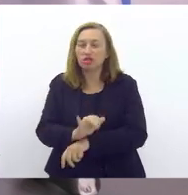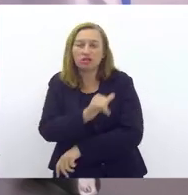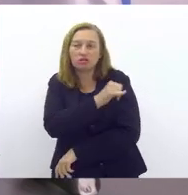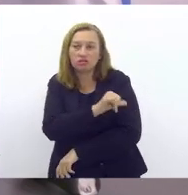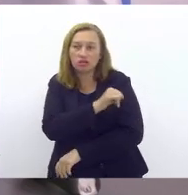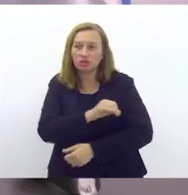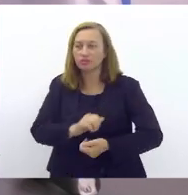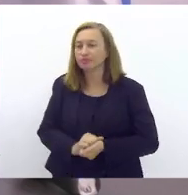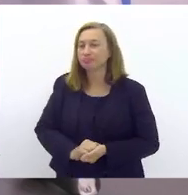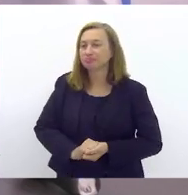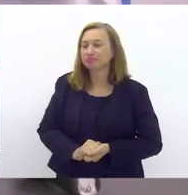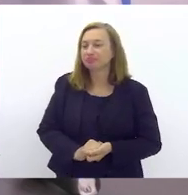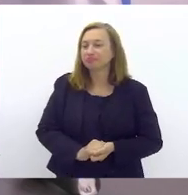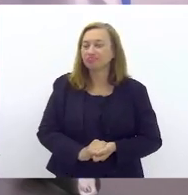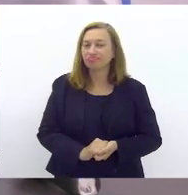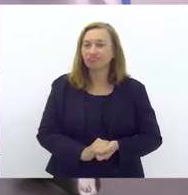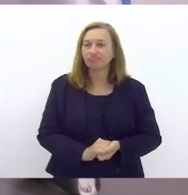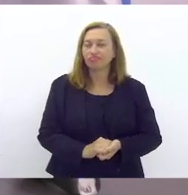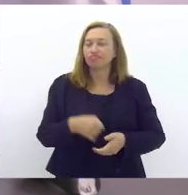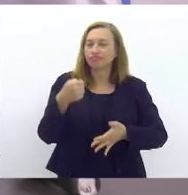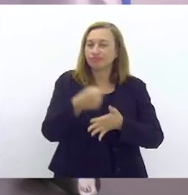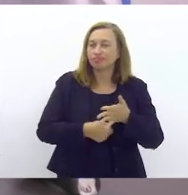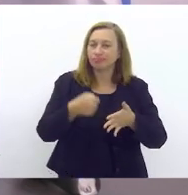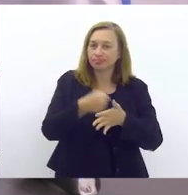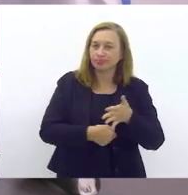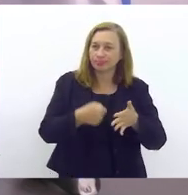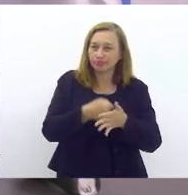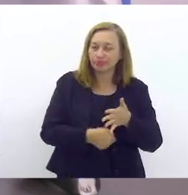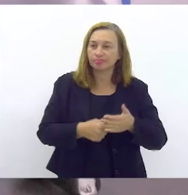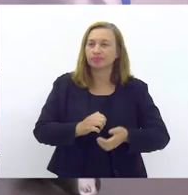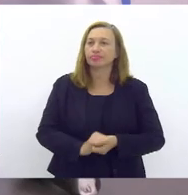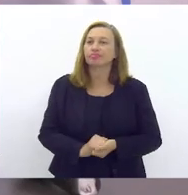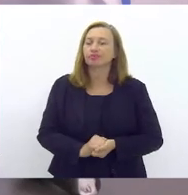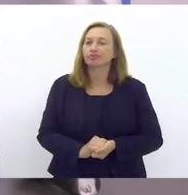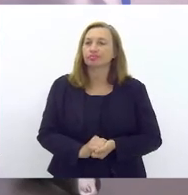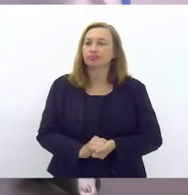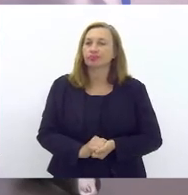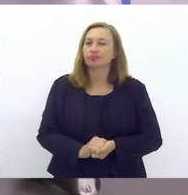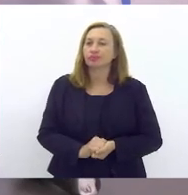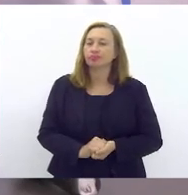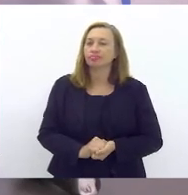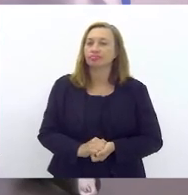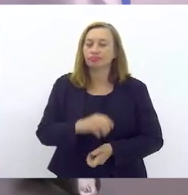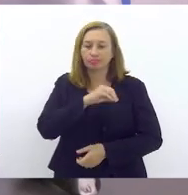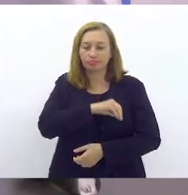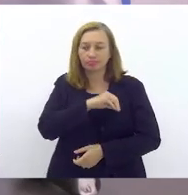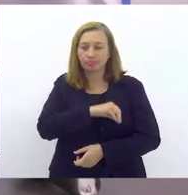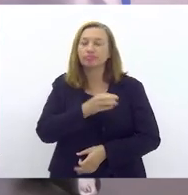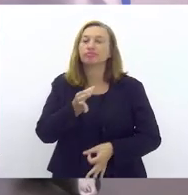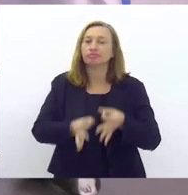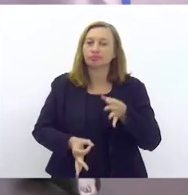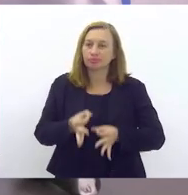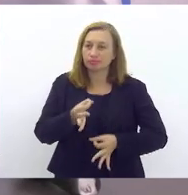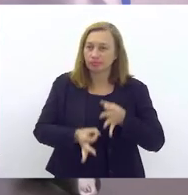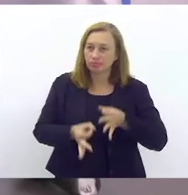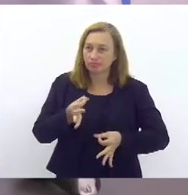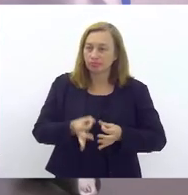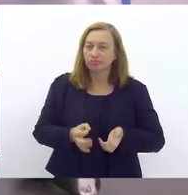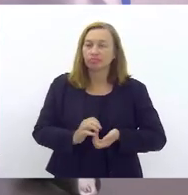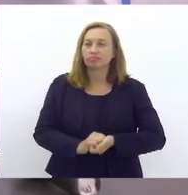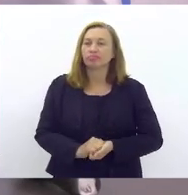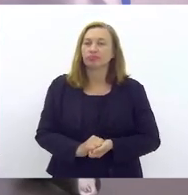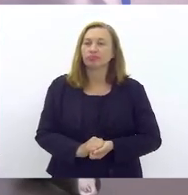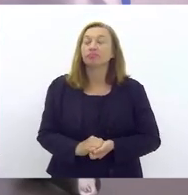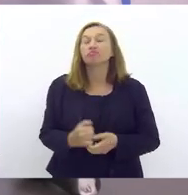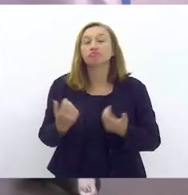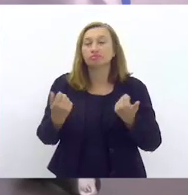Brasil. A luta do enquadramento é uma luta muito justa, e a